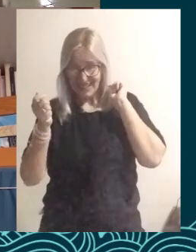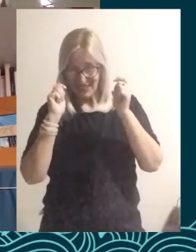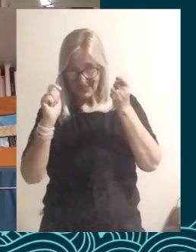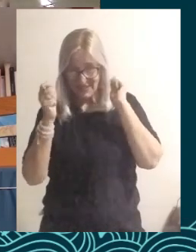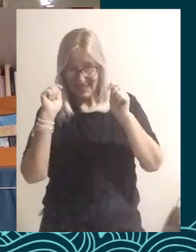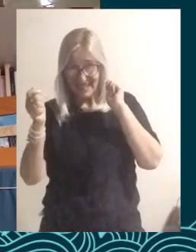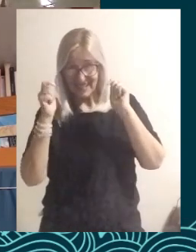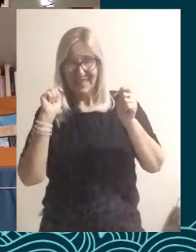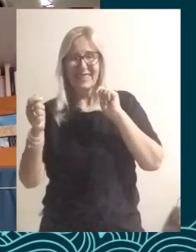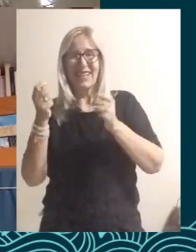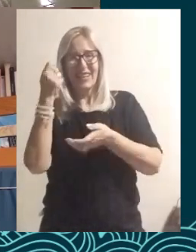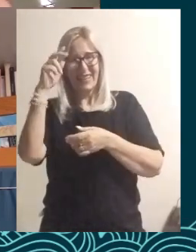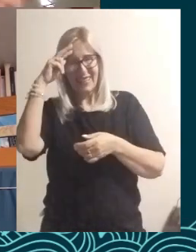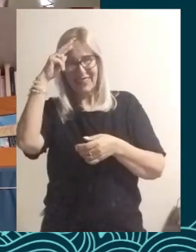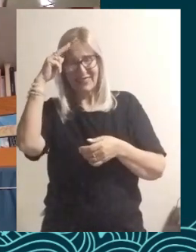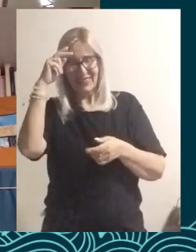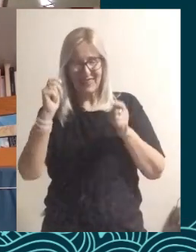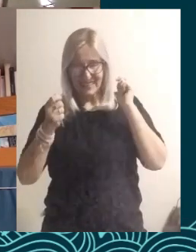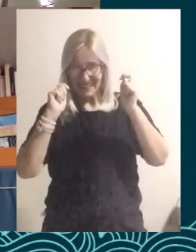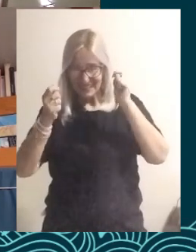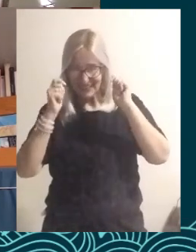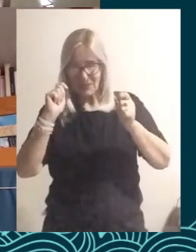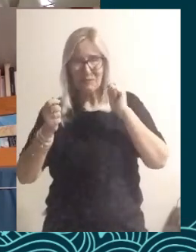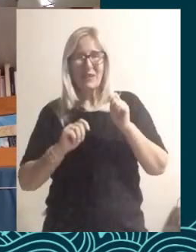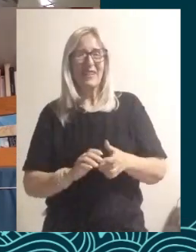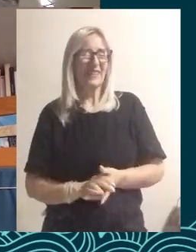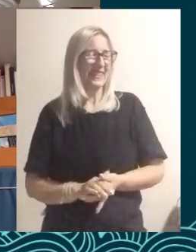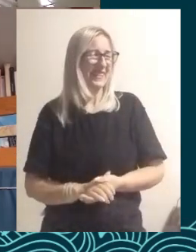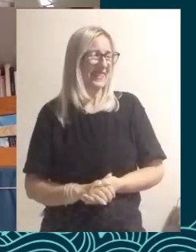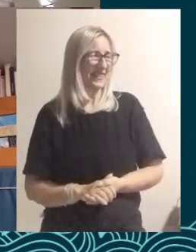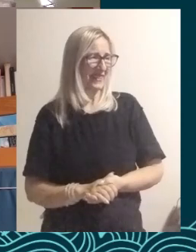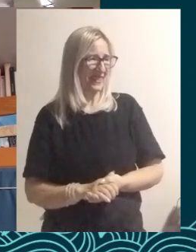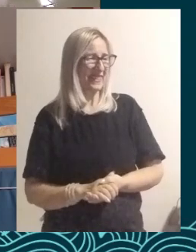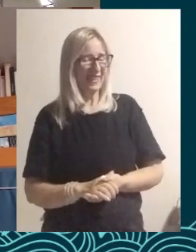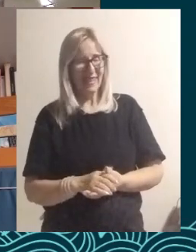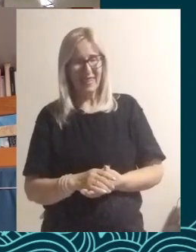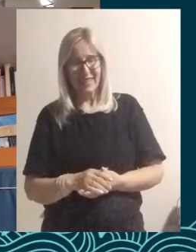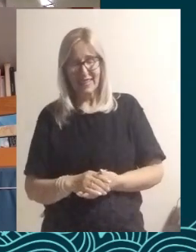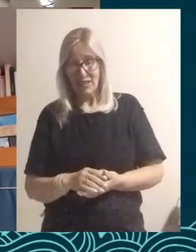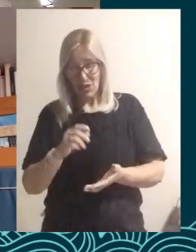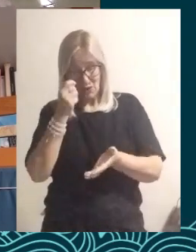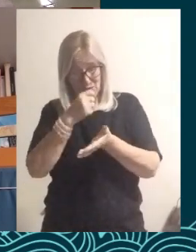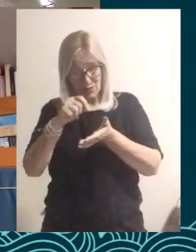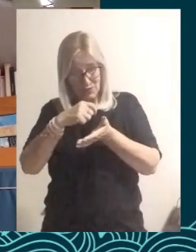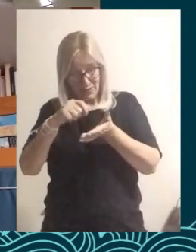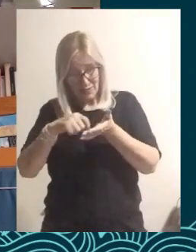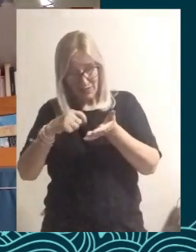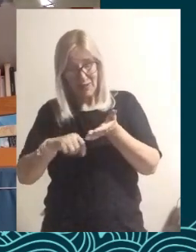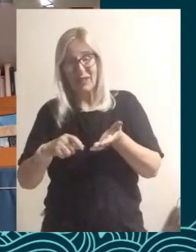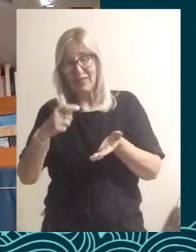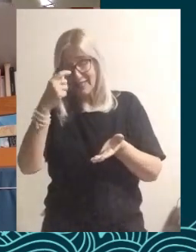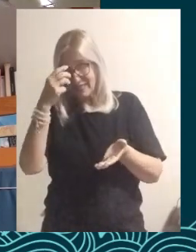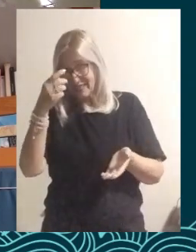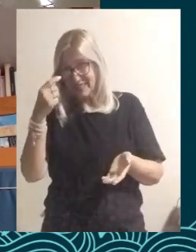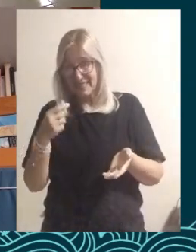visualização e escrever no papel da xamã. Tu, tu, tu, tu, tu. Aqui, já até escrevi Sim, aqui, ó, escrever as nossas intenções para eu